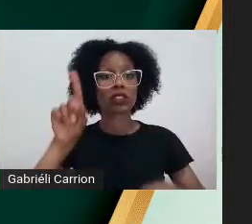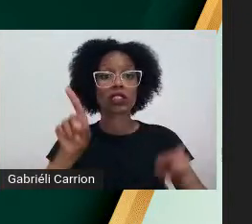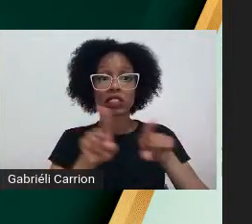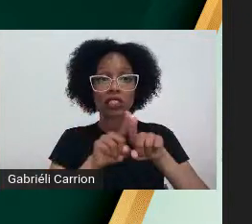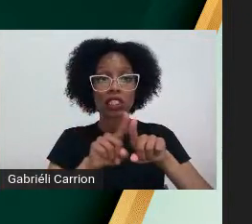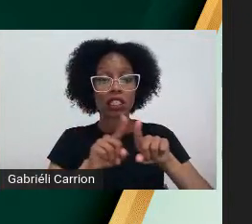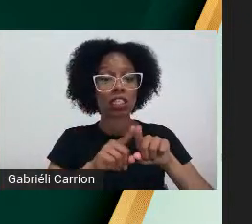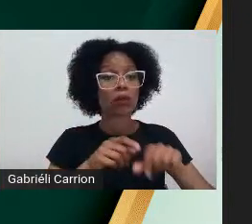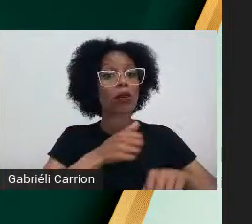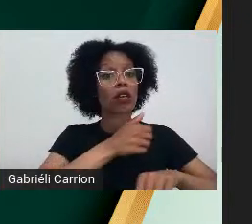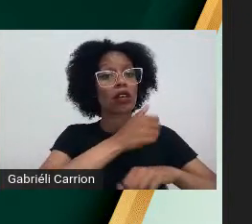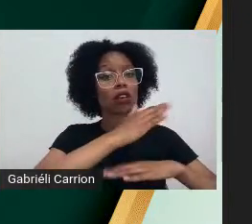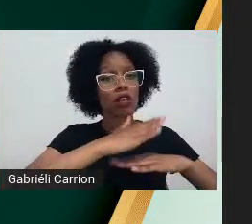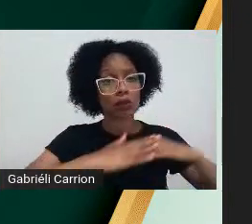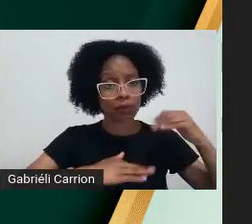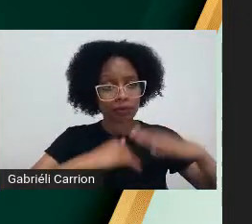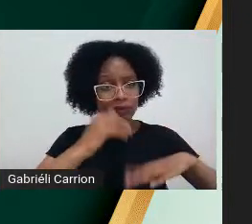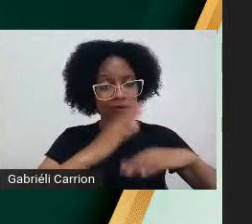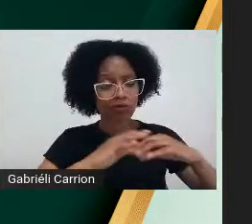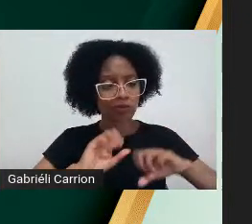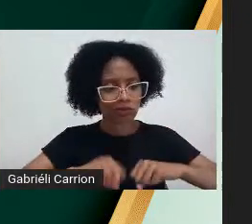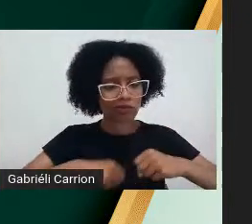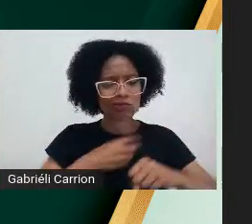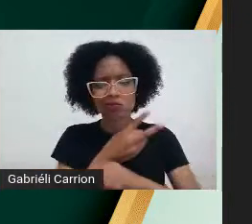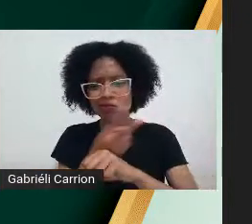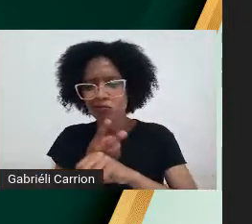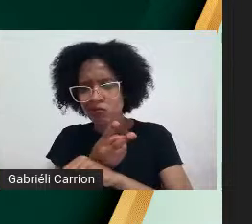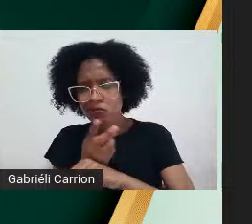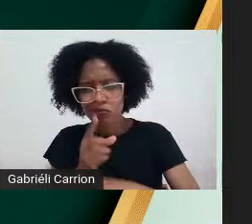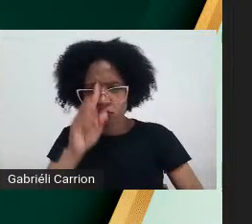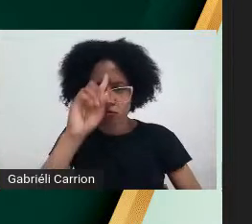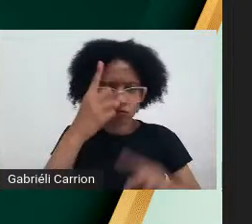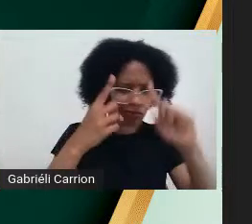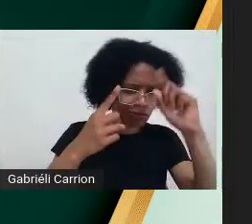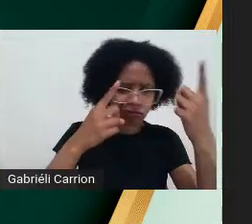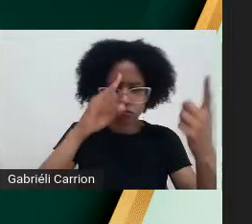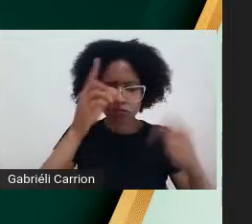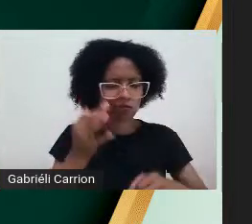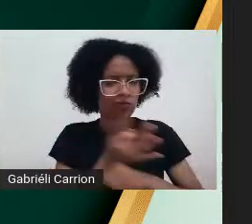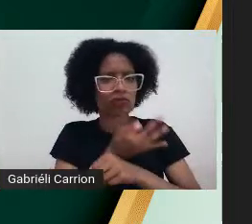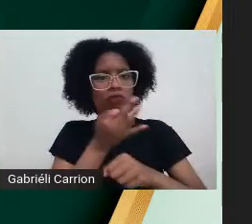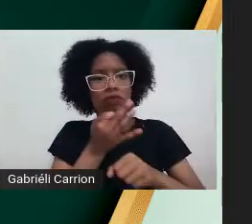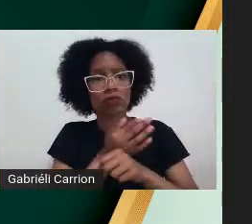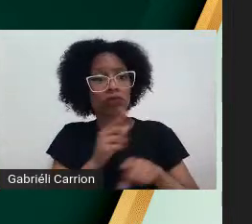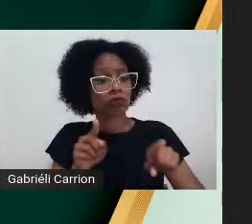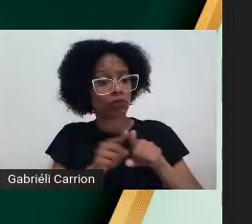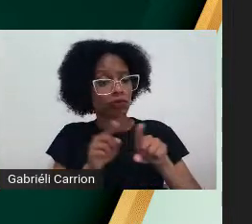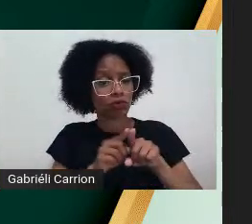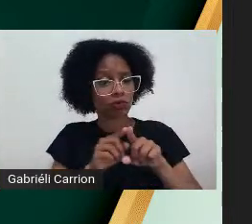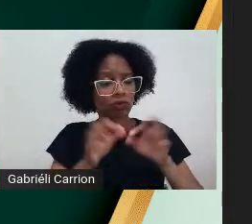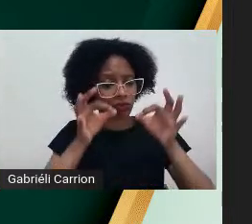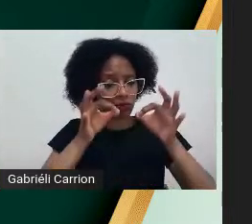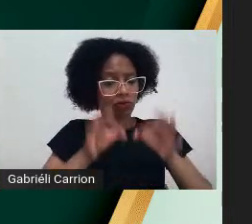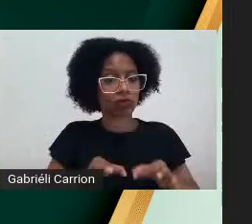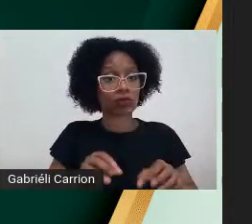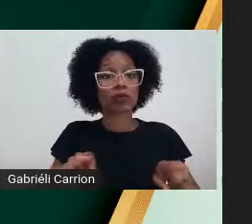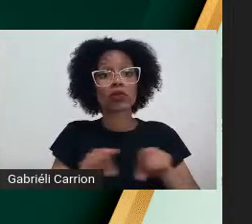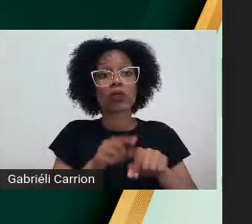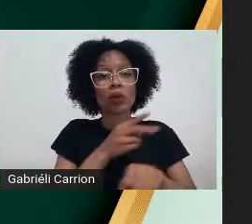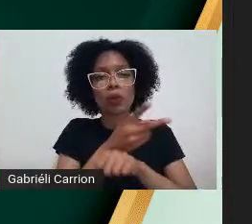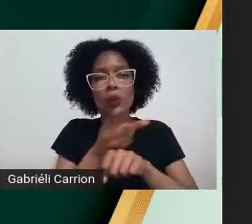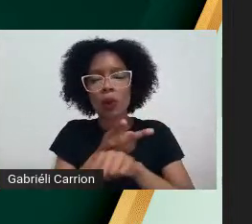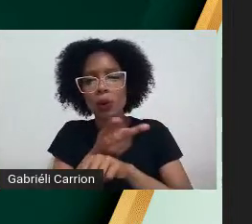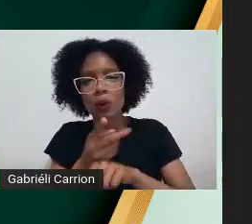de educadora, procurarei enfrentar os desafios com criatividade, perseverança e competência, buscando alternativas